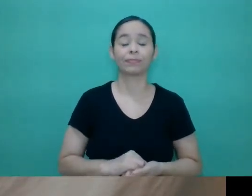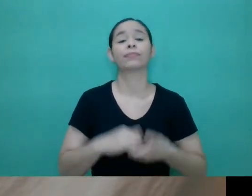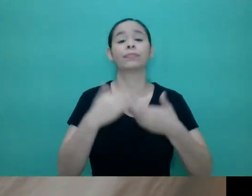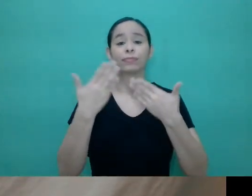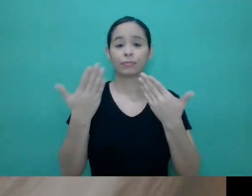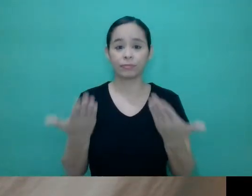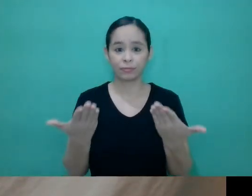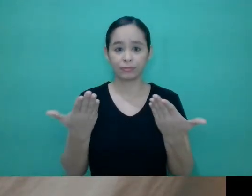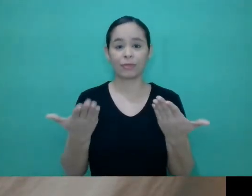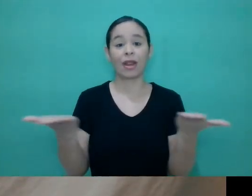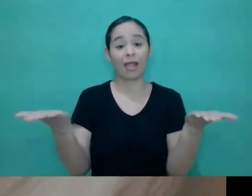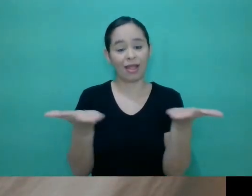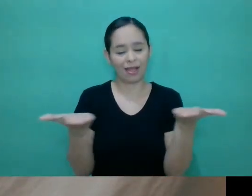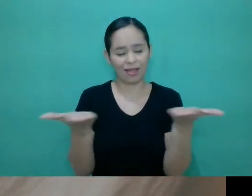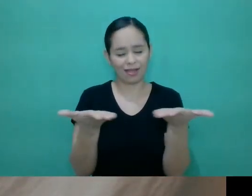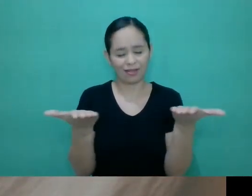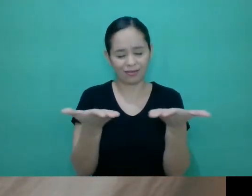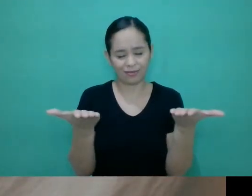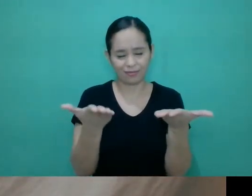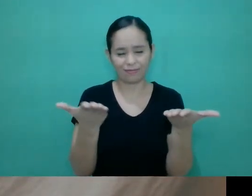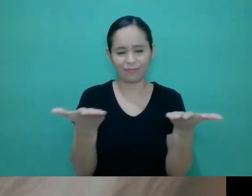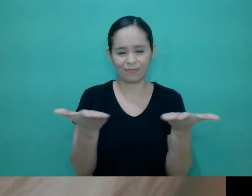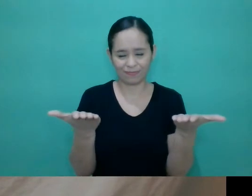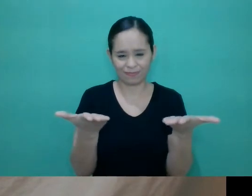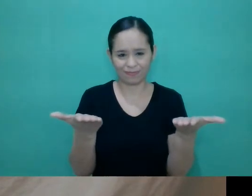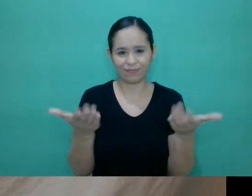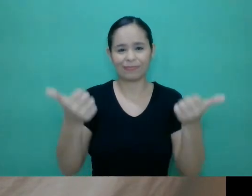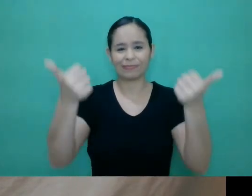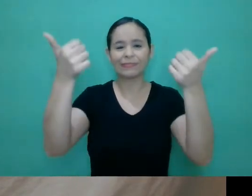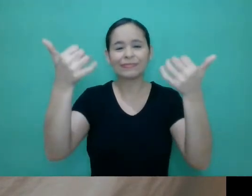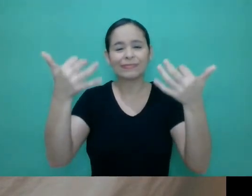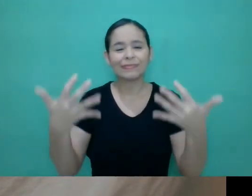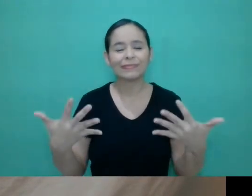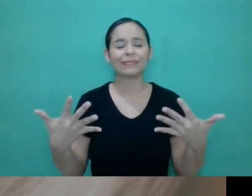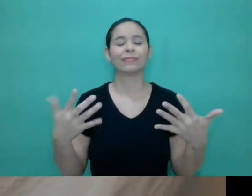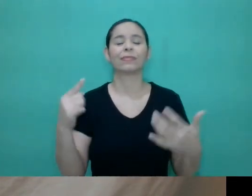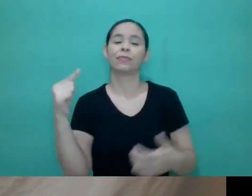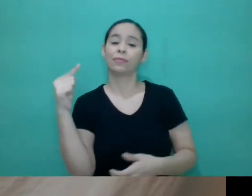E eu chego agora numa ensaísta super